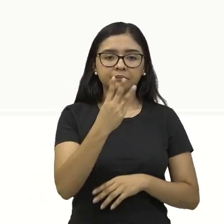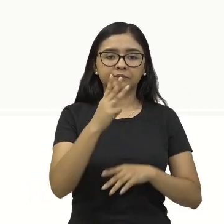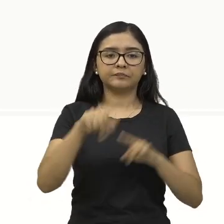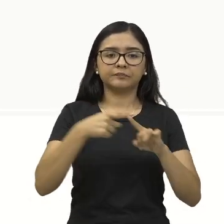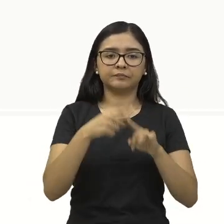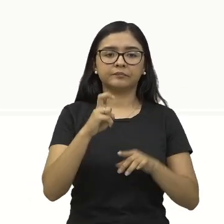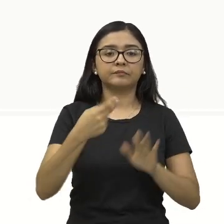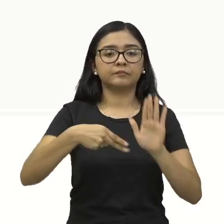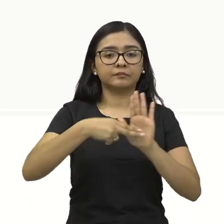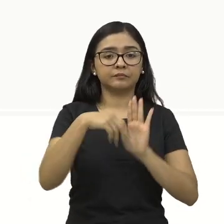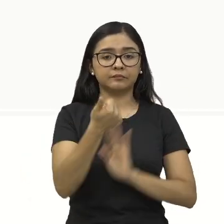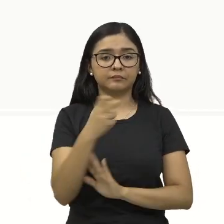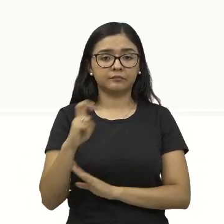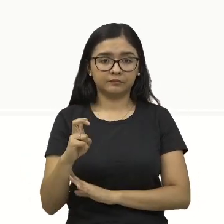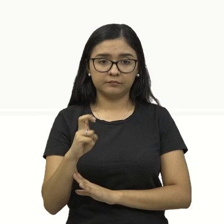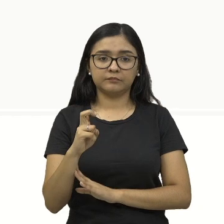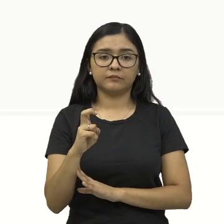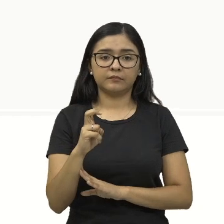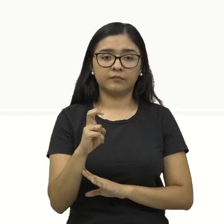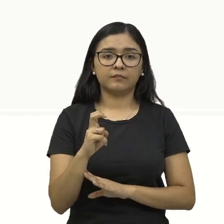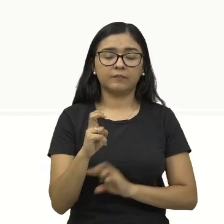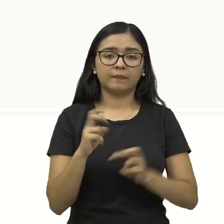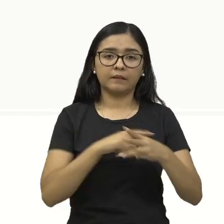5 é igual a 15.